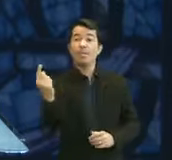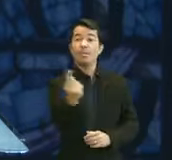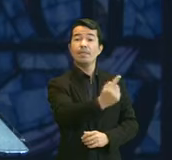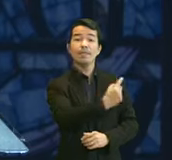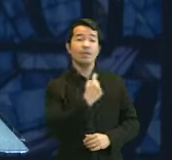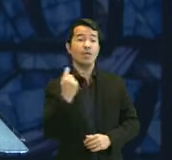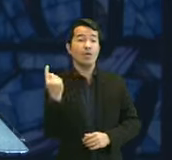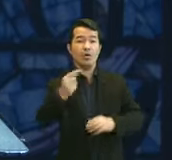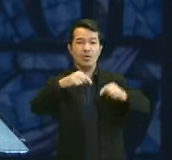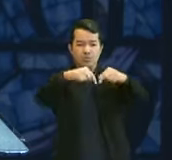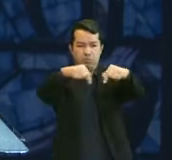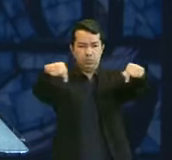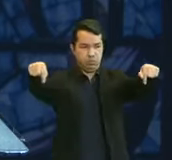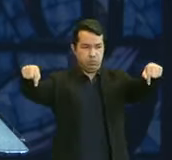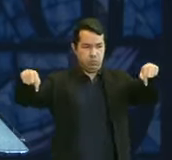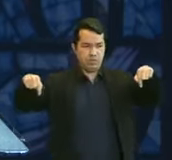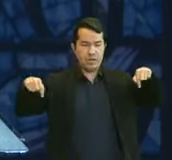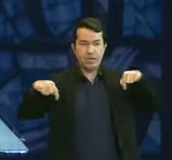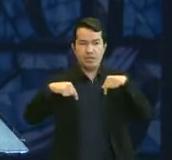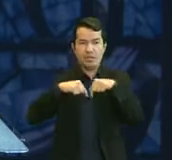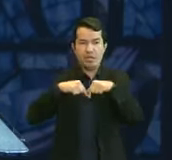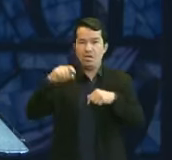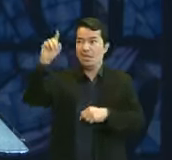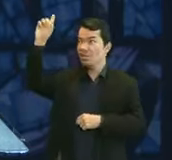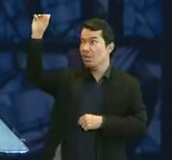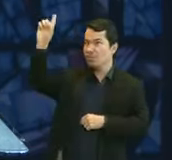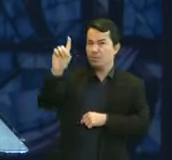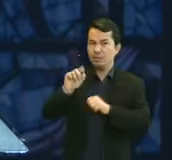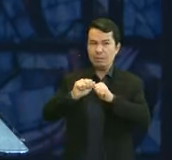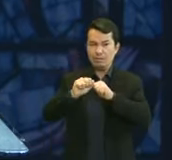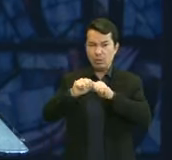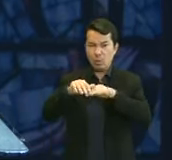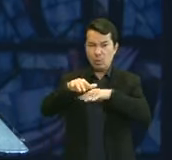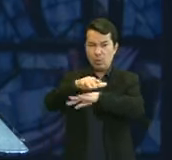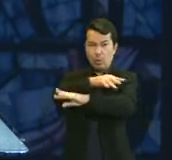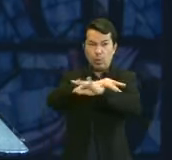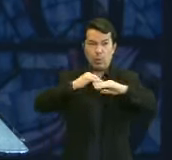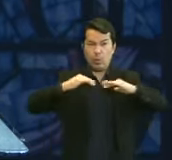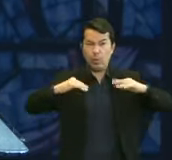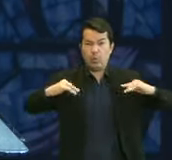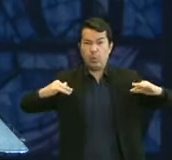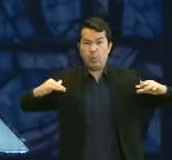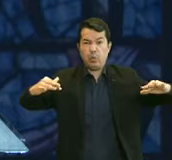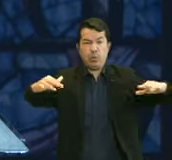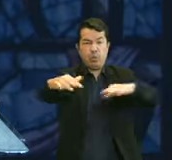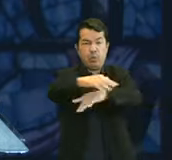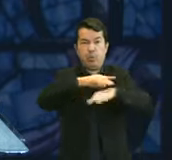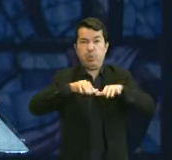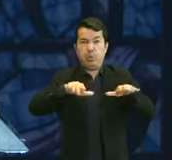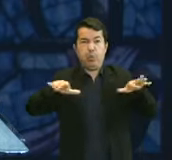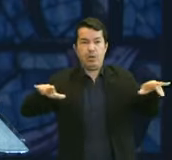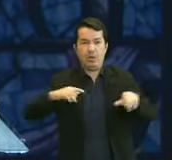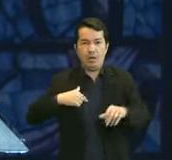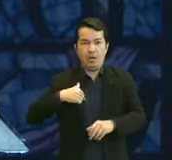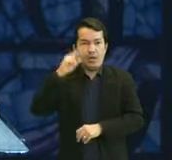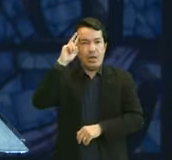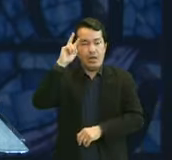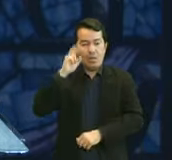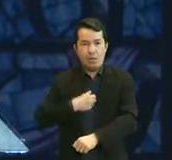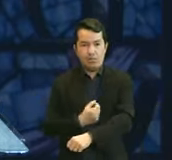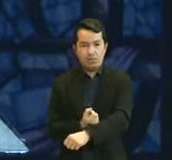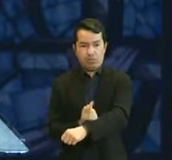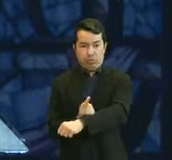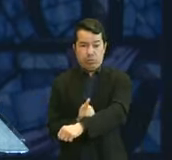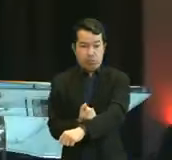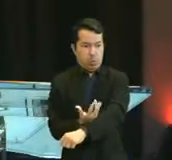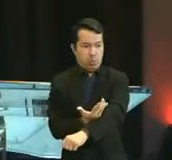a presença de Deus invadiu aquele lugar. Eu lembro que eu fiquei arrepiado, eu não o